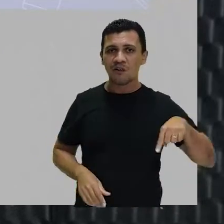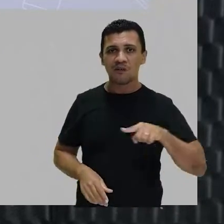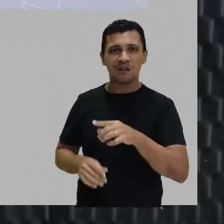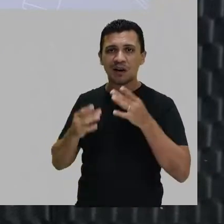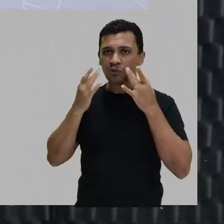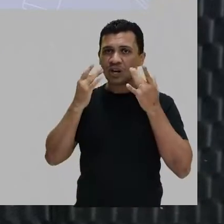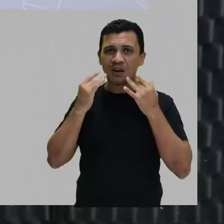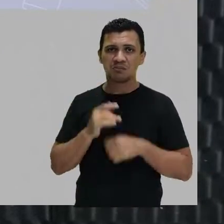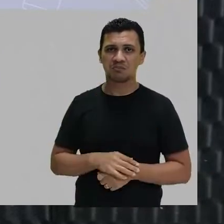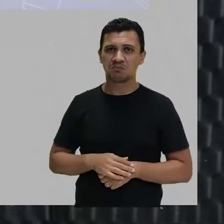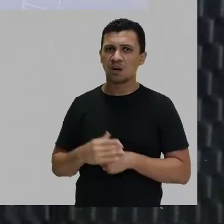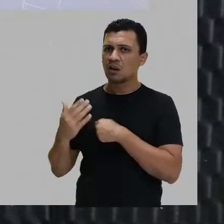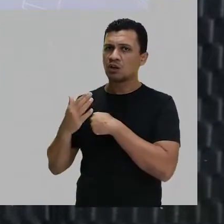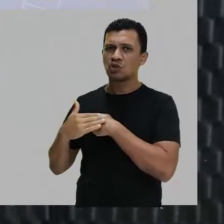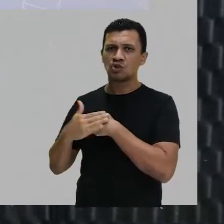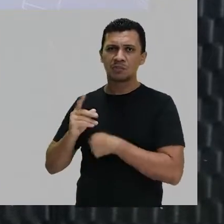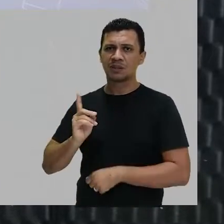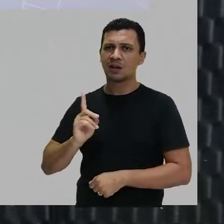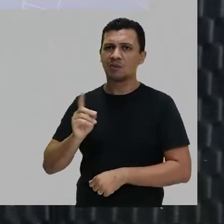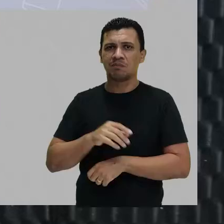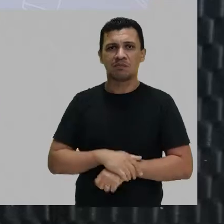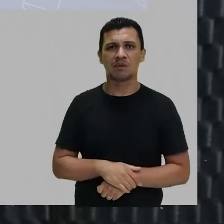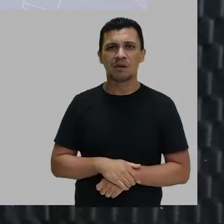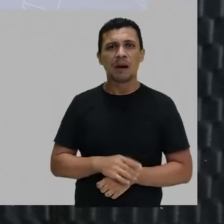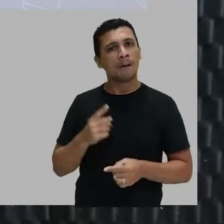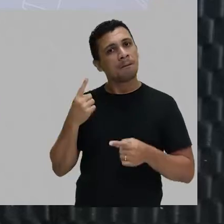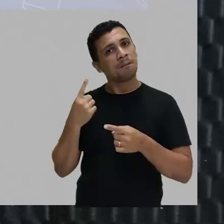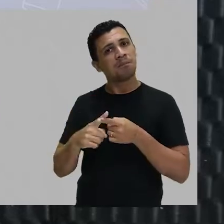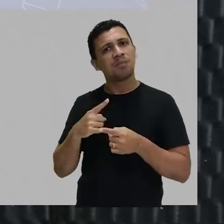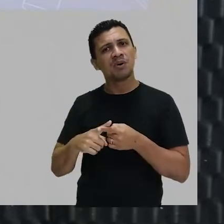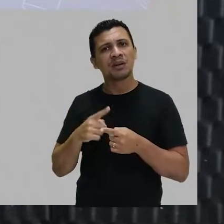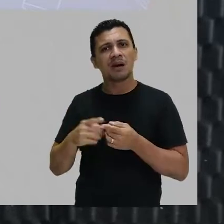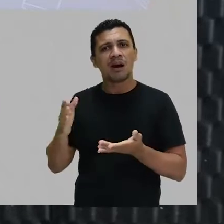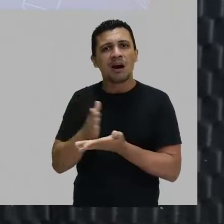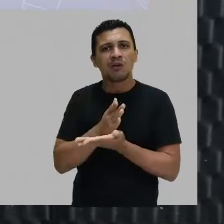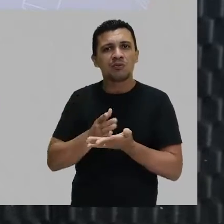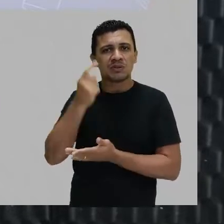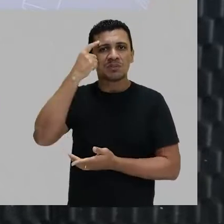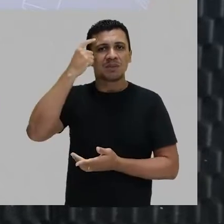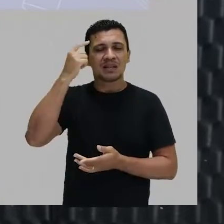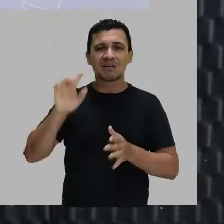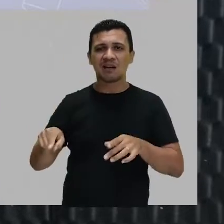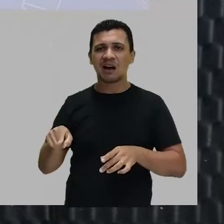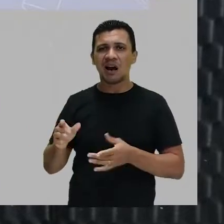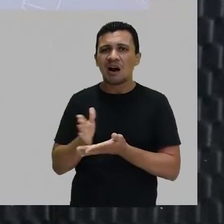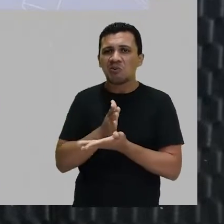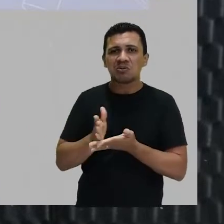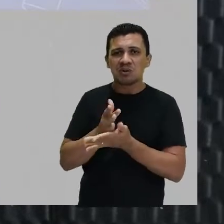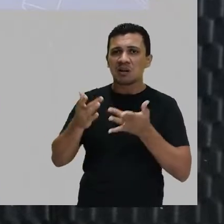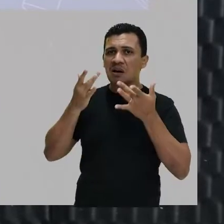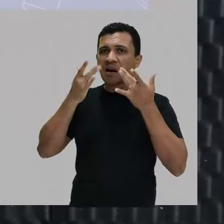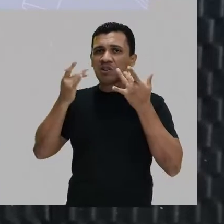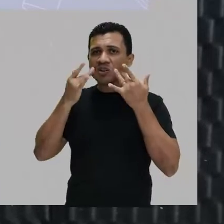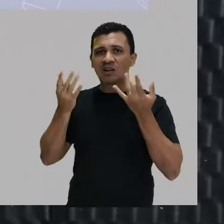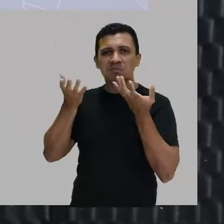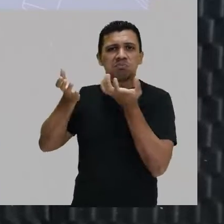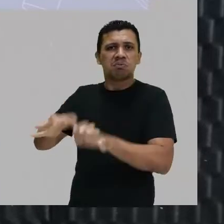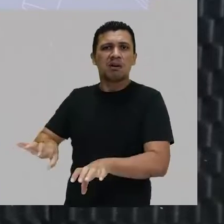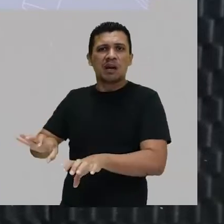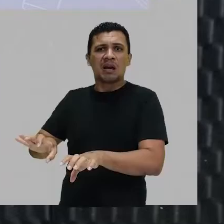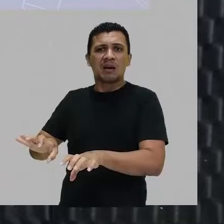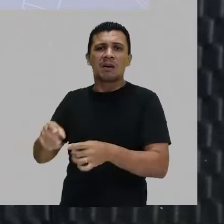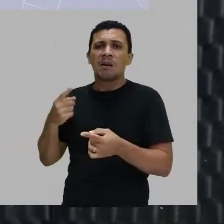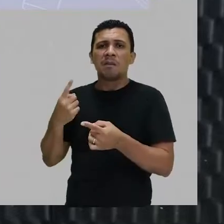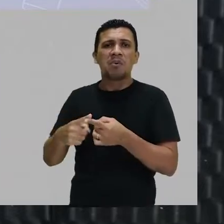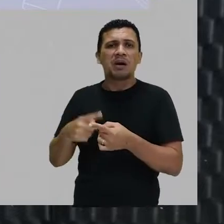chame. Porque marginalizaram o teatro de uma tal forma, né, que as pessoas não queriam nem consumir, já que todo mundo estava condicionado a